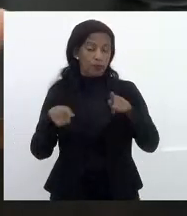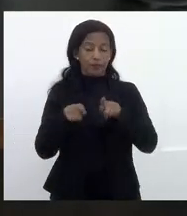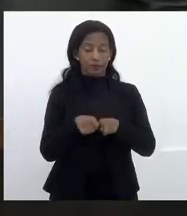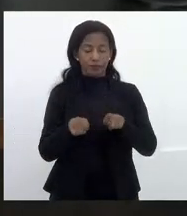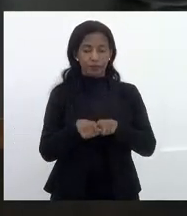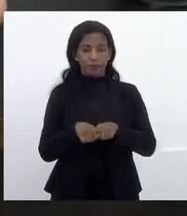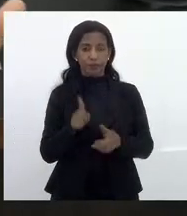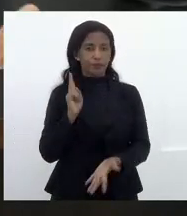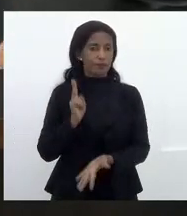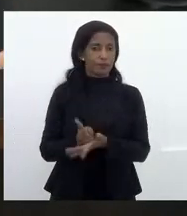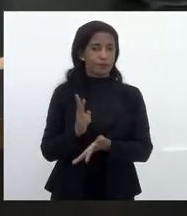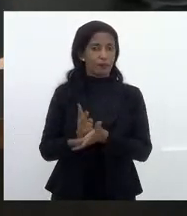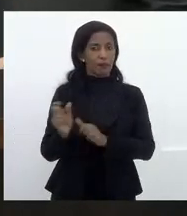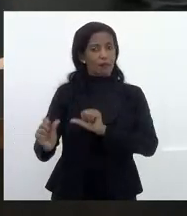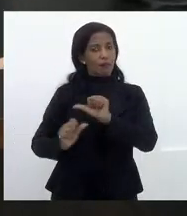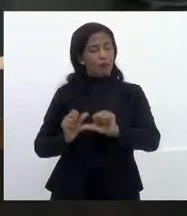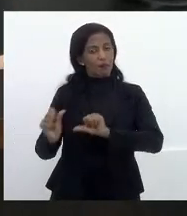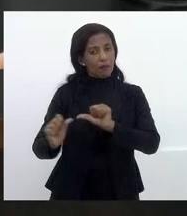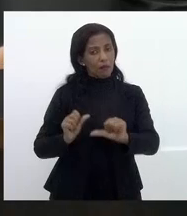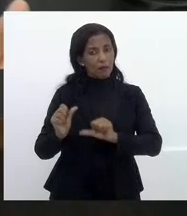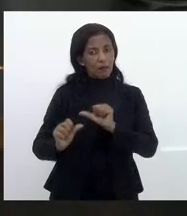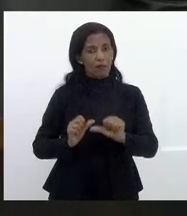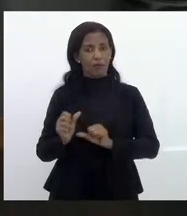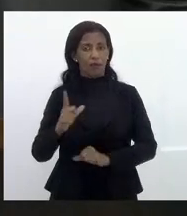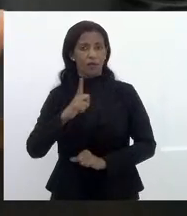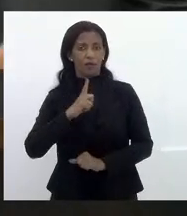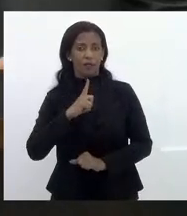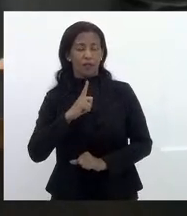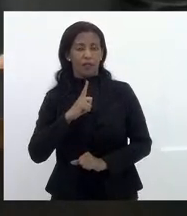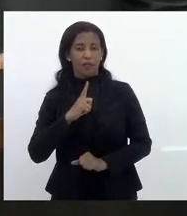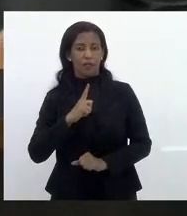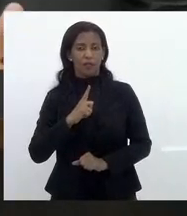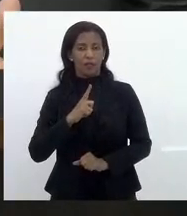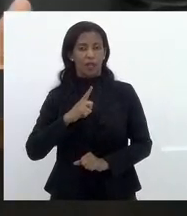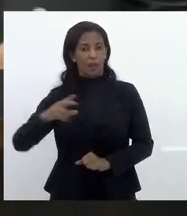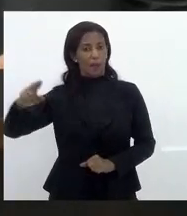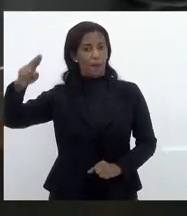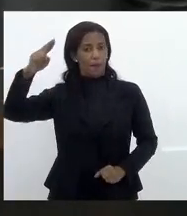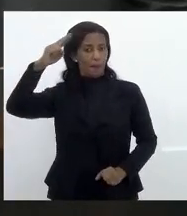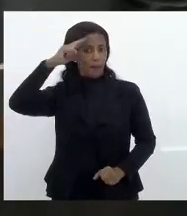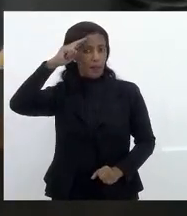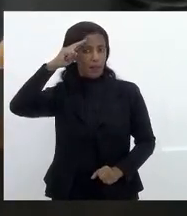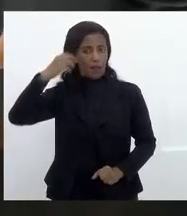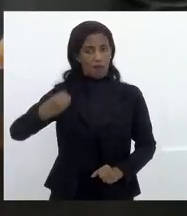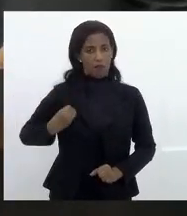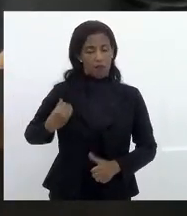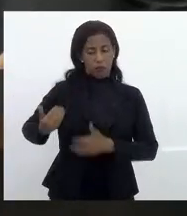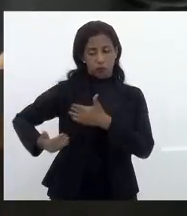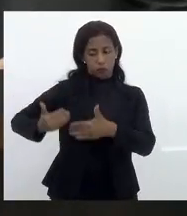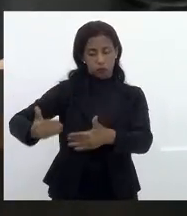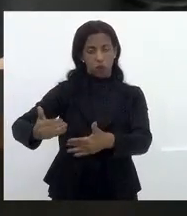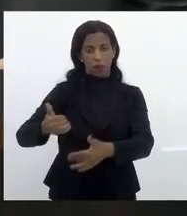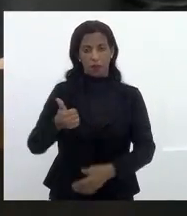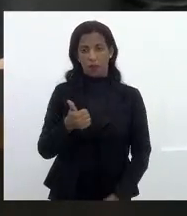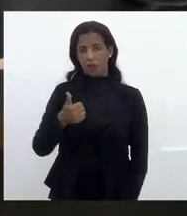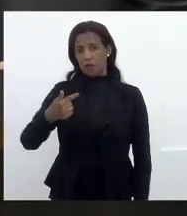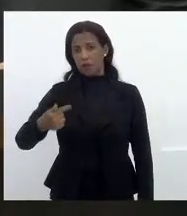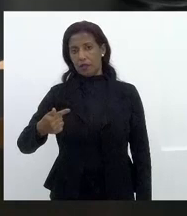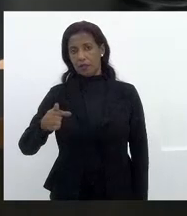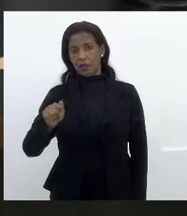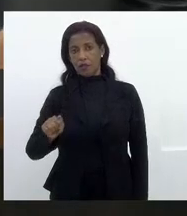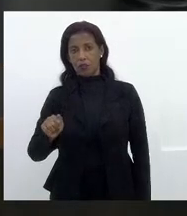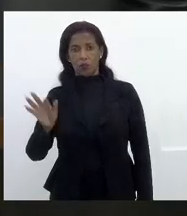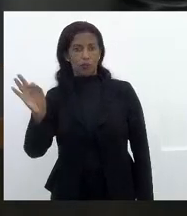a mesma transição que tem as carreiras militares Deputado Valdete 17 pontos